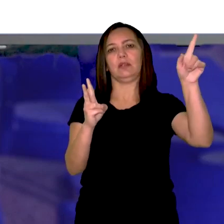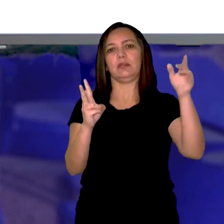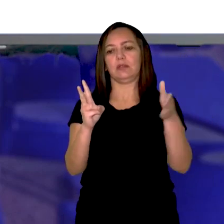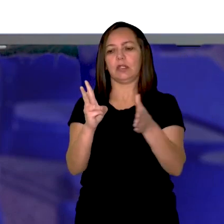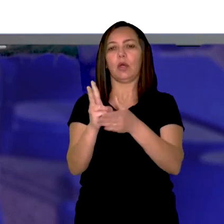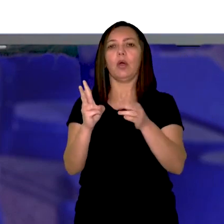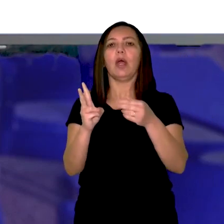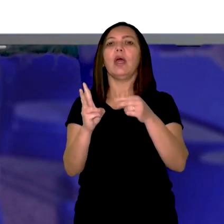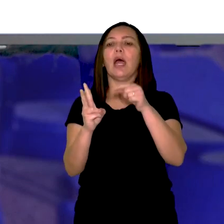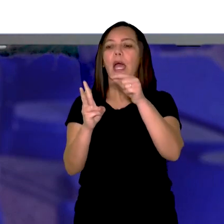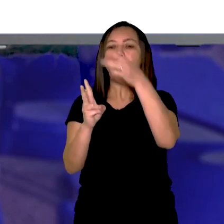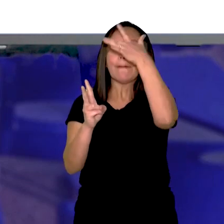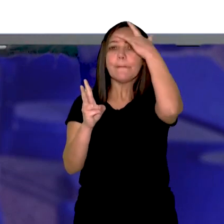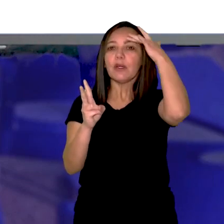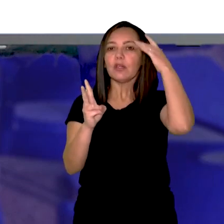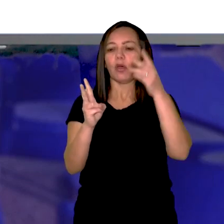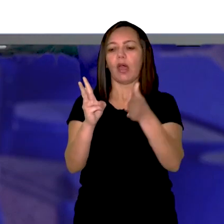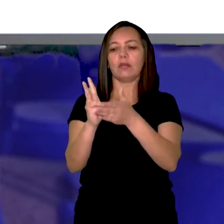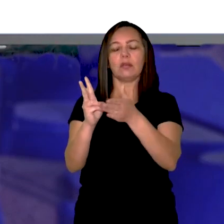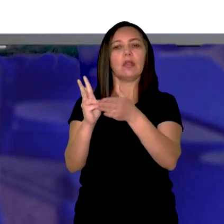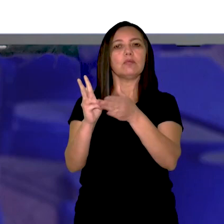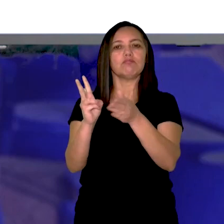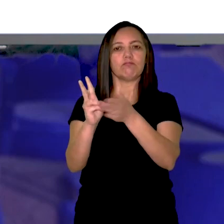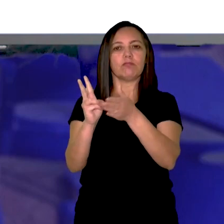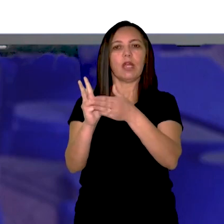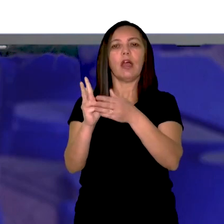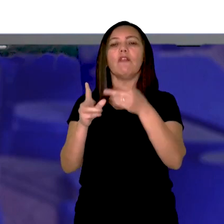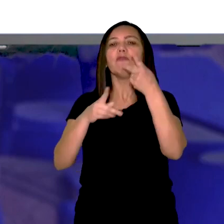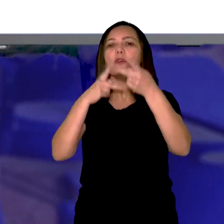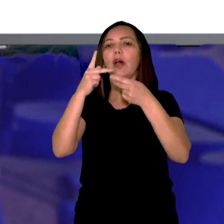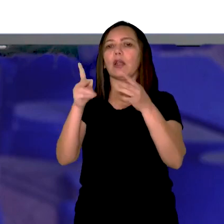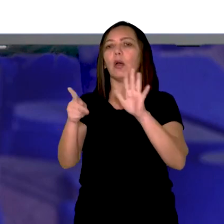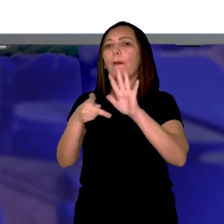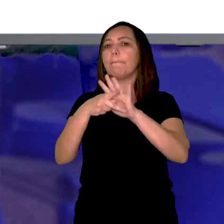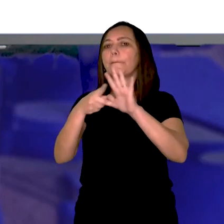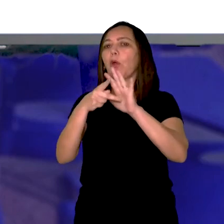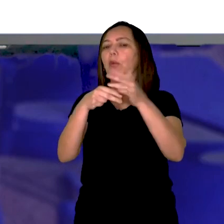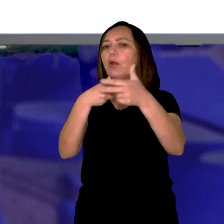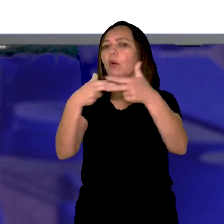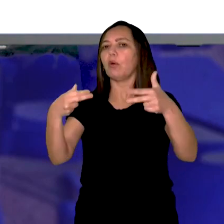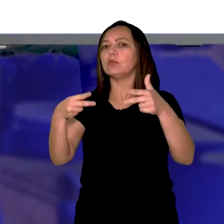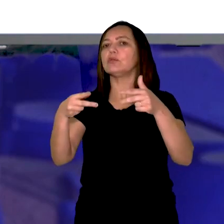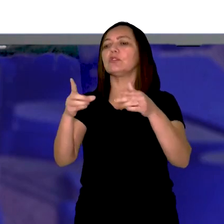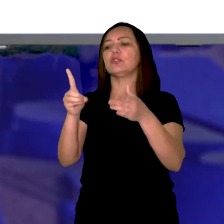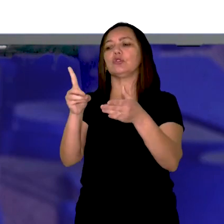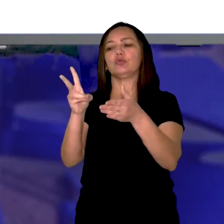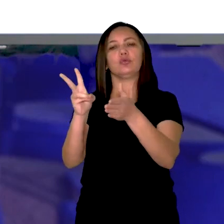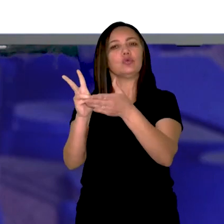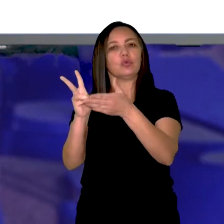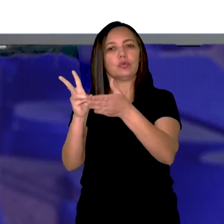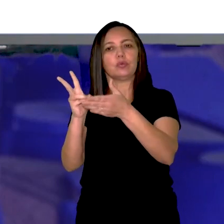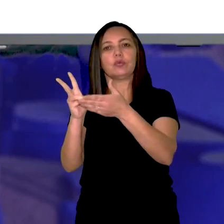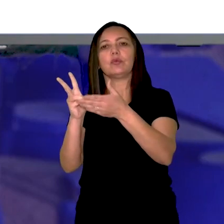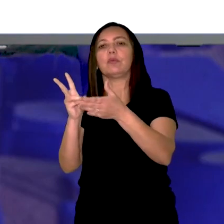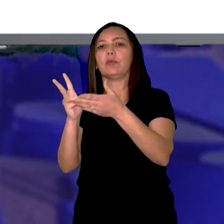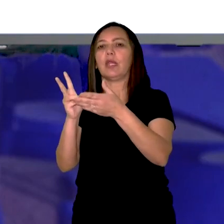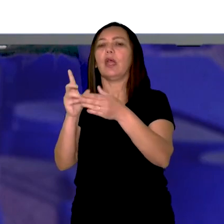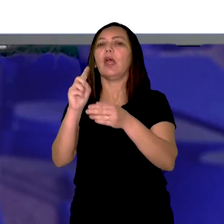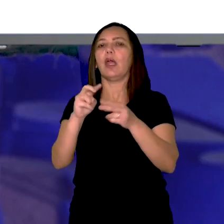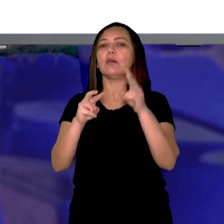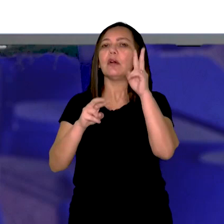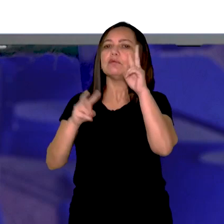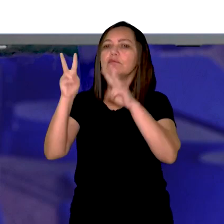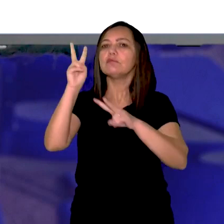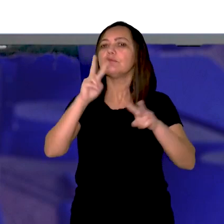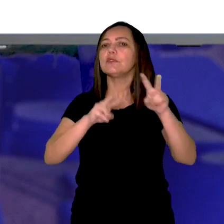realidade das tradições indígenas. Então, descolonizar o pensamento é isso, descolonizar a visão de